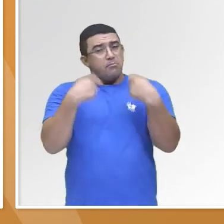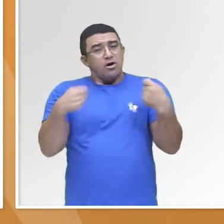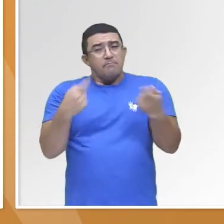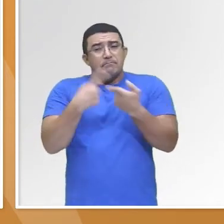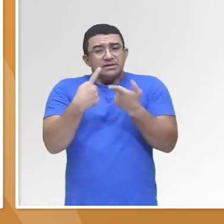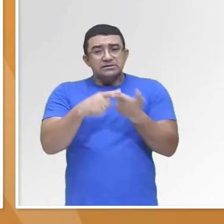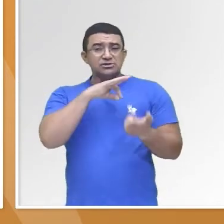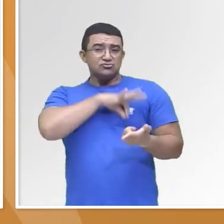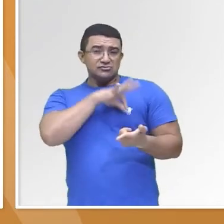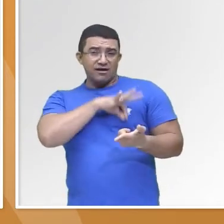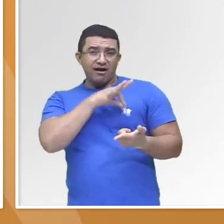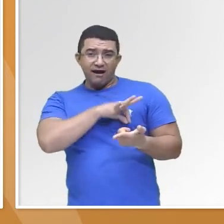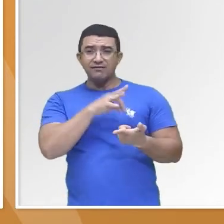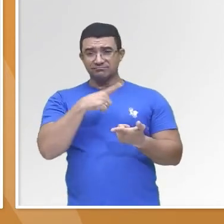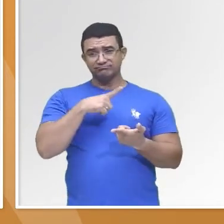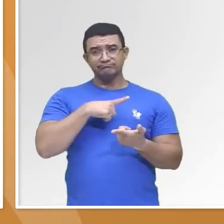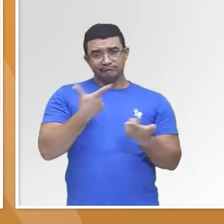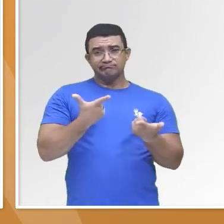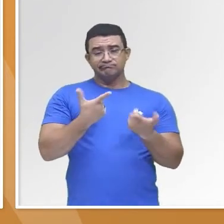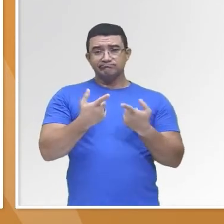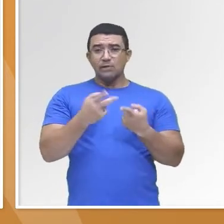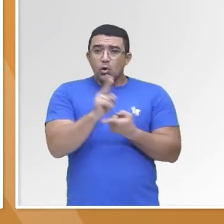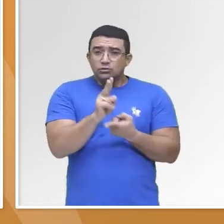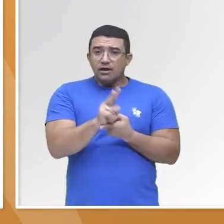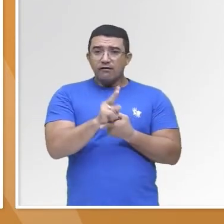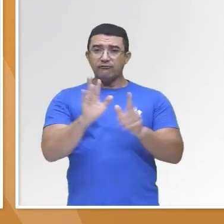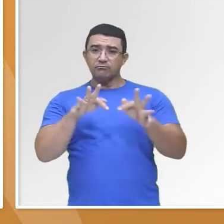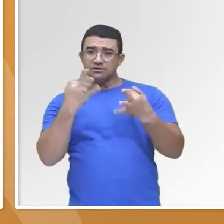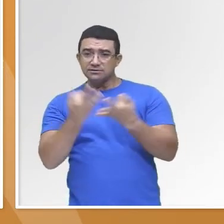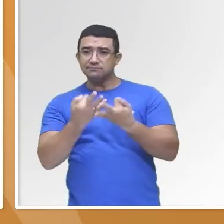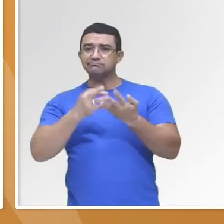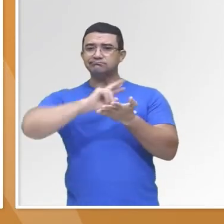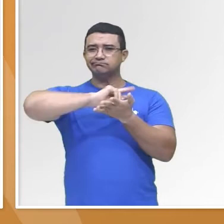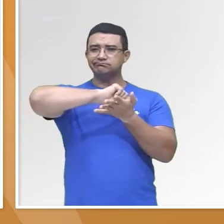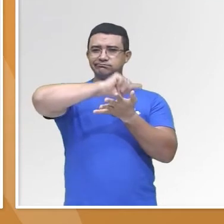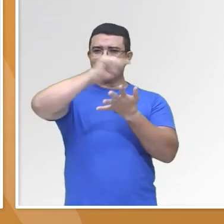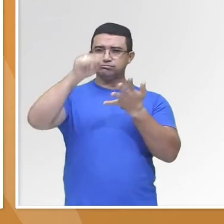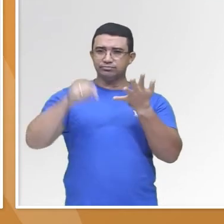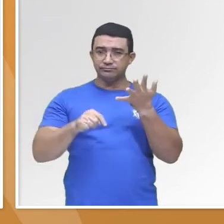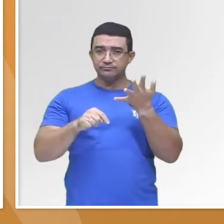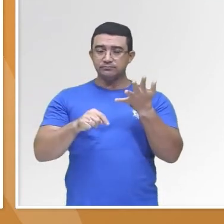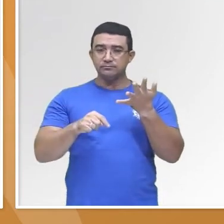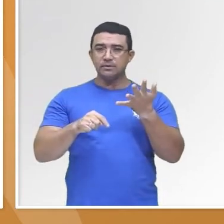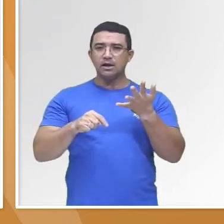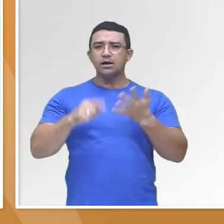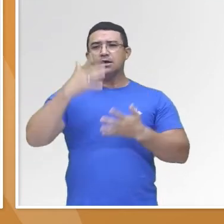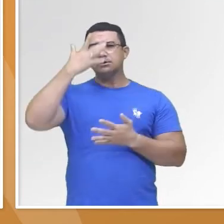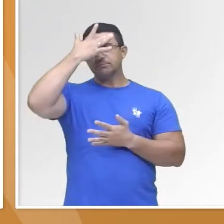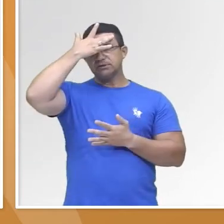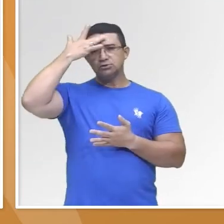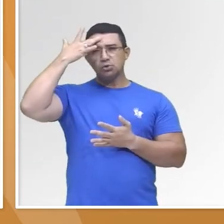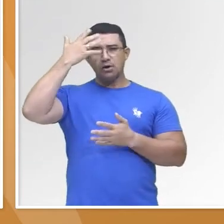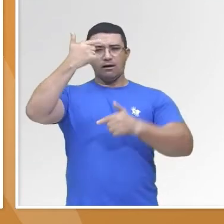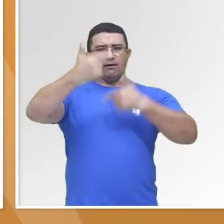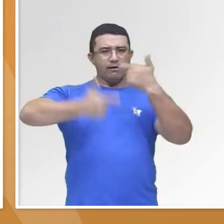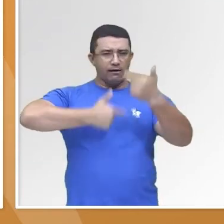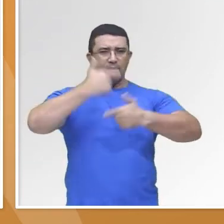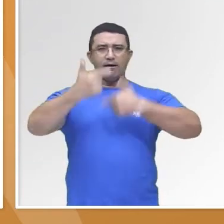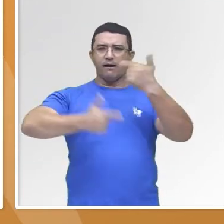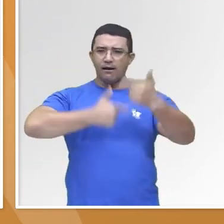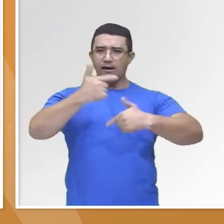dinheiro, precisam se manter, né? Então, a essas pessoas que trabalham e que